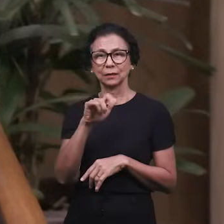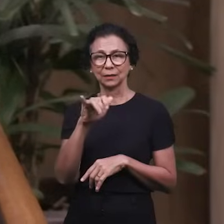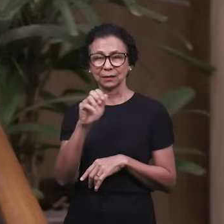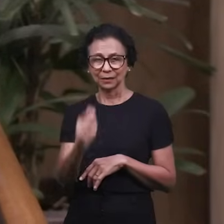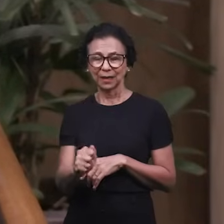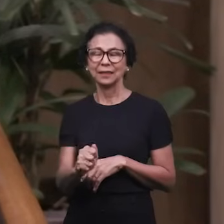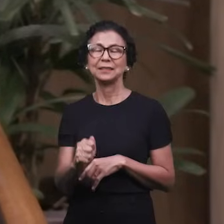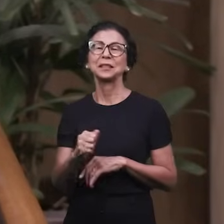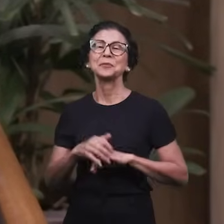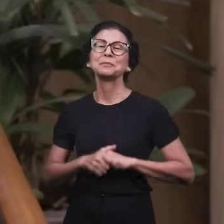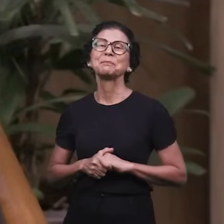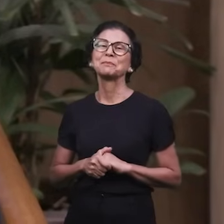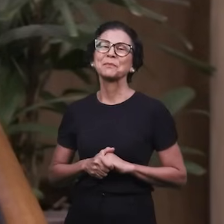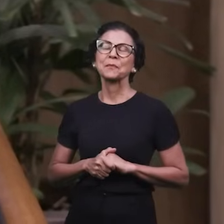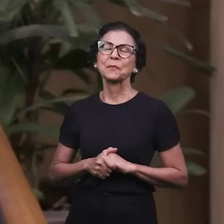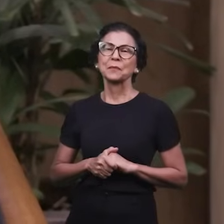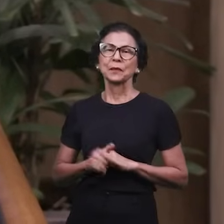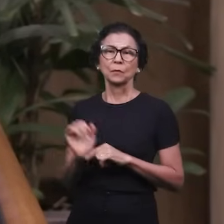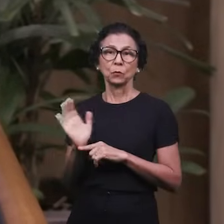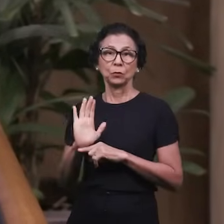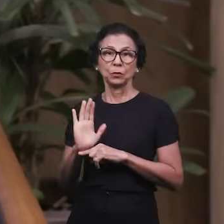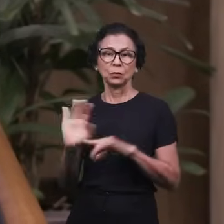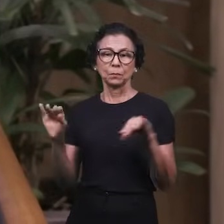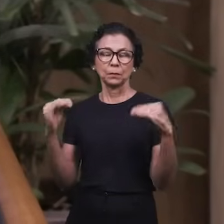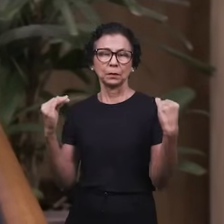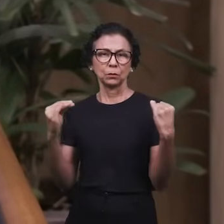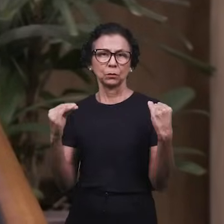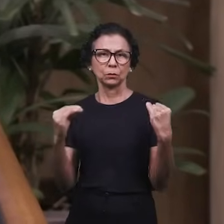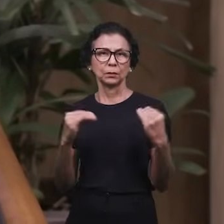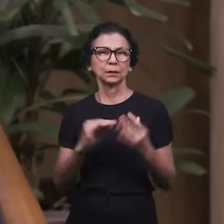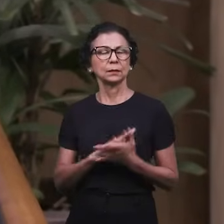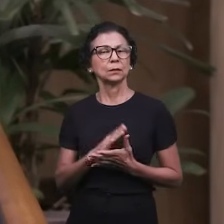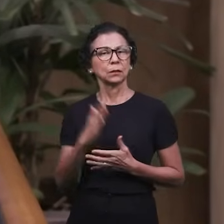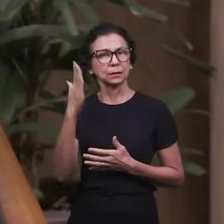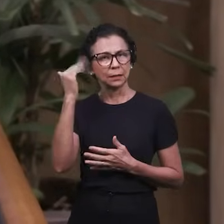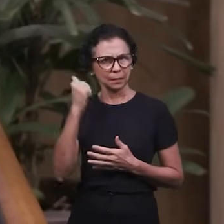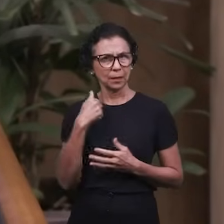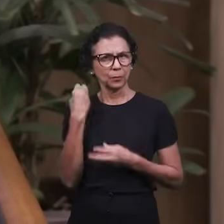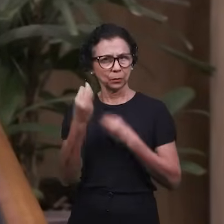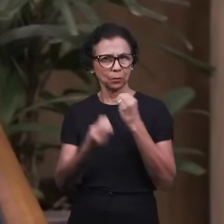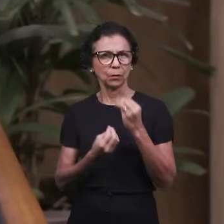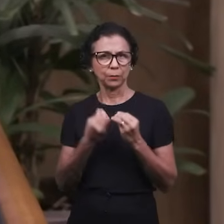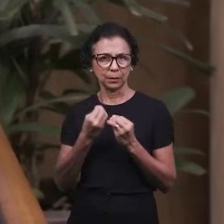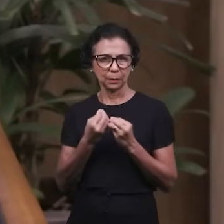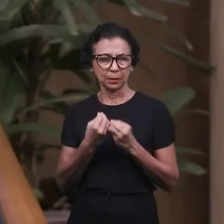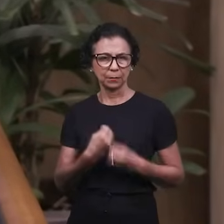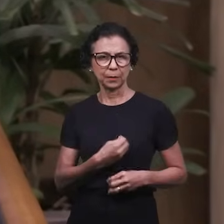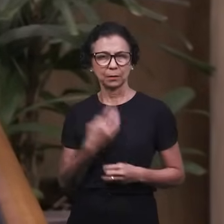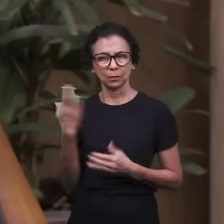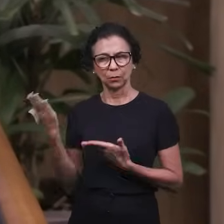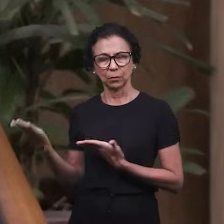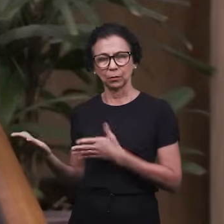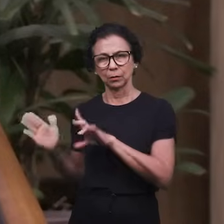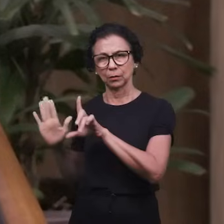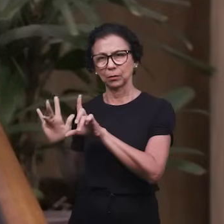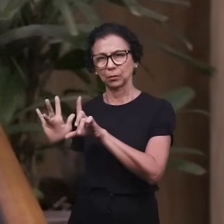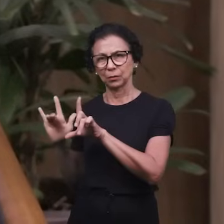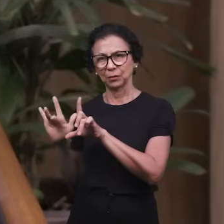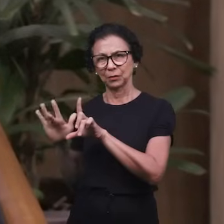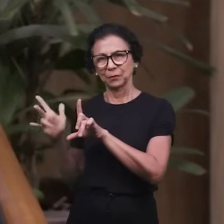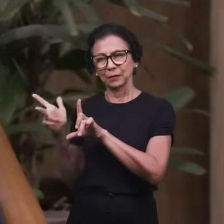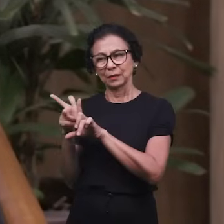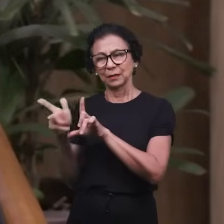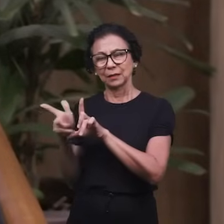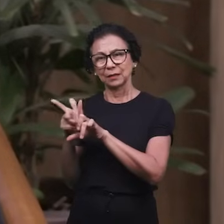pelos vídeos que vocês mandaram. E para você participar, vocês já sabem, é só apontar a câmera para esse QR Code que está aparecendo aí na tela e